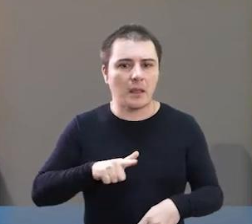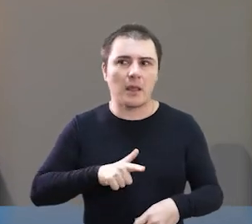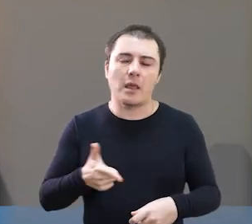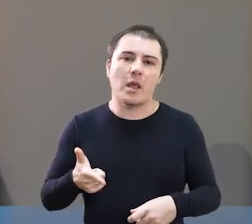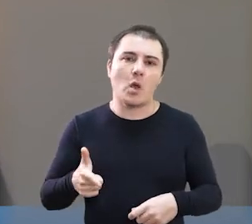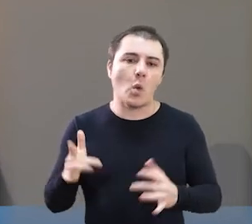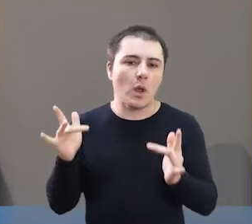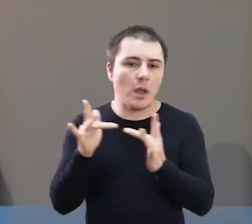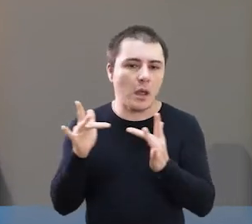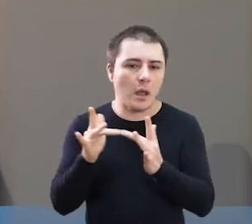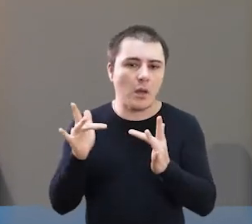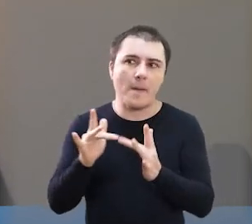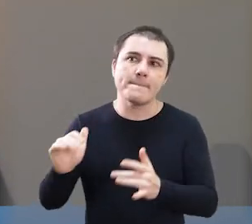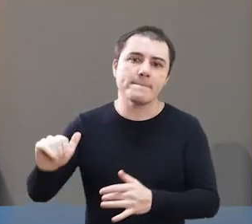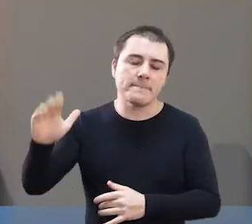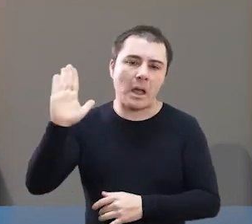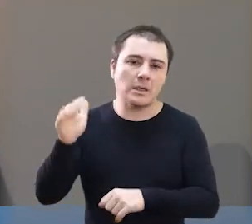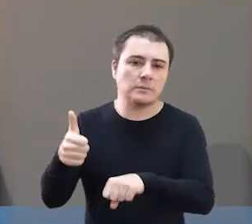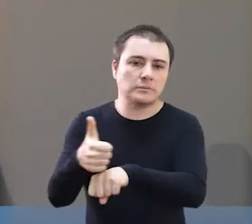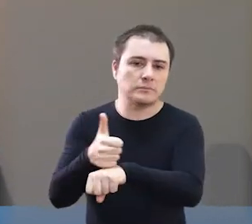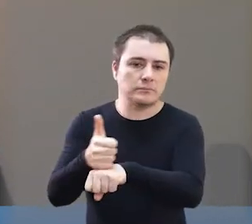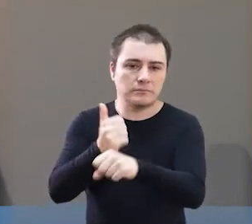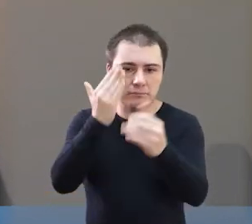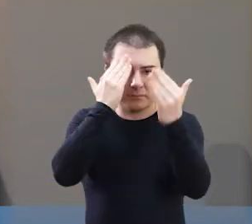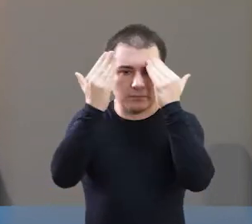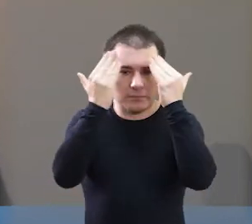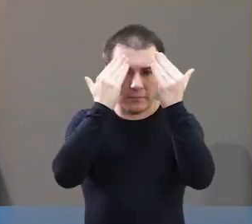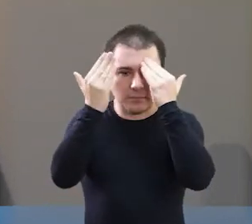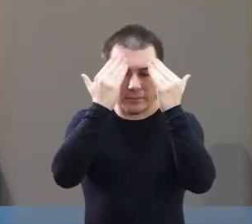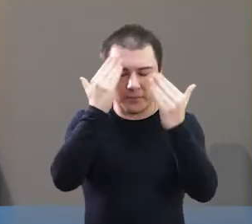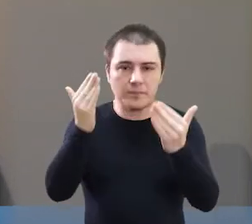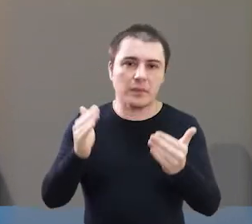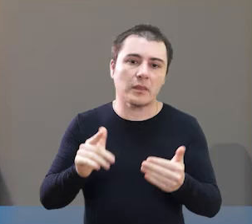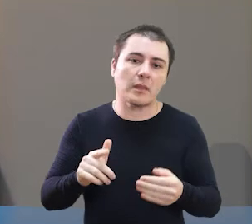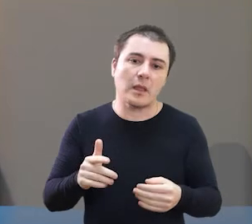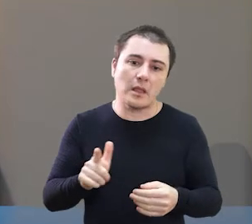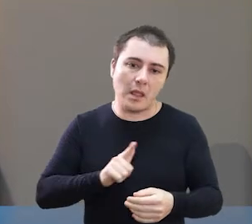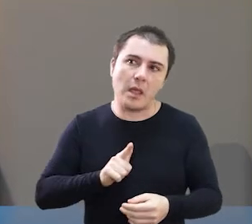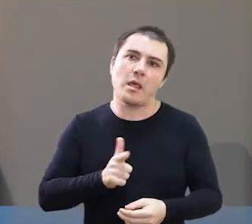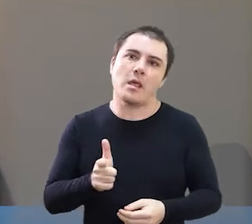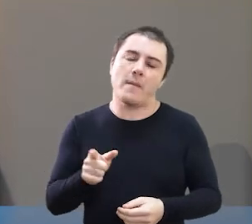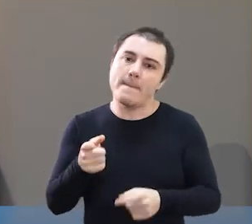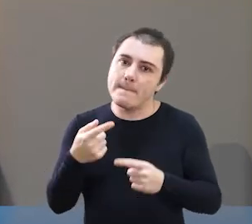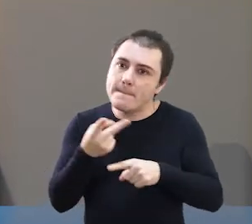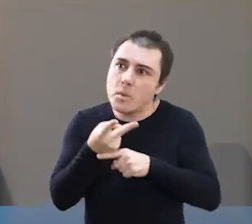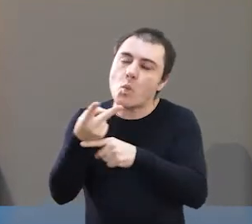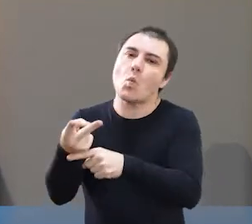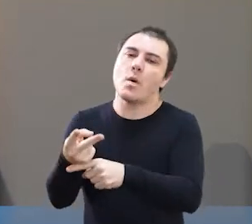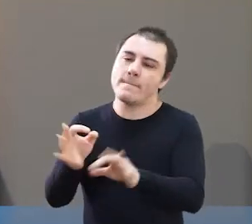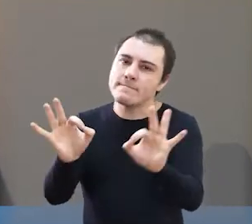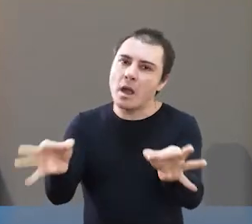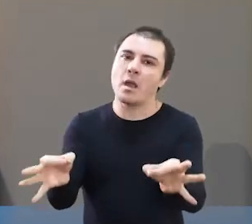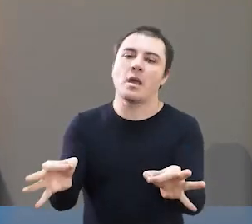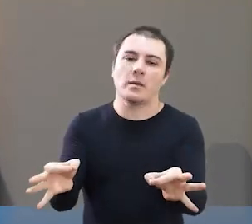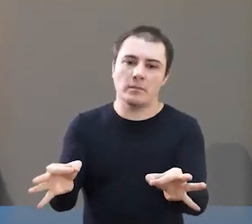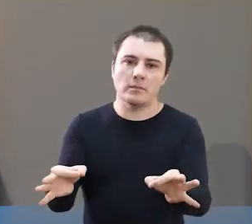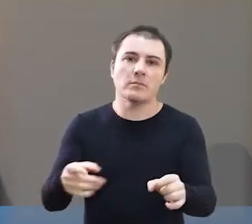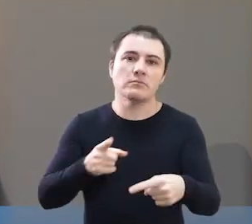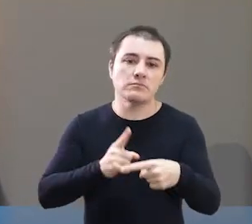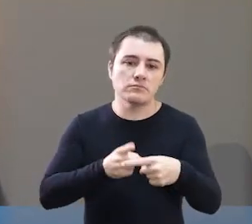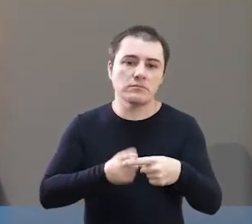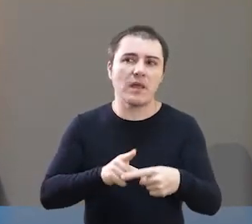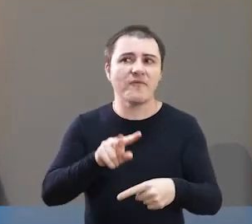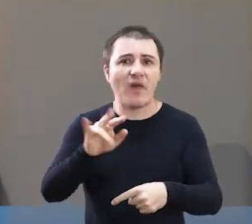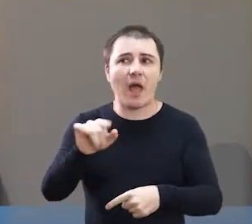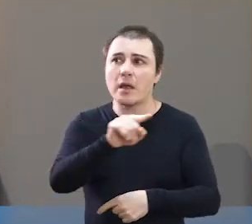se você, a pessoa que estiver assistindo a gente, for um desses casos, eu recomendo que procure, sim, né, já que é um caso